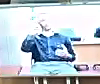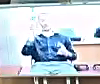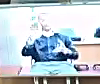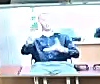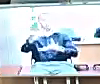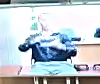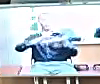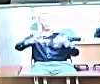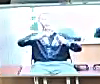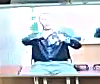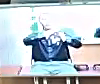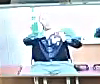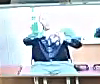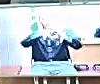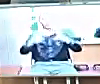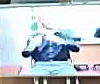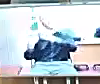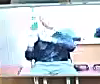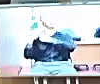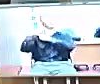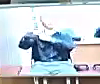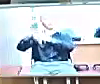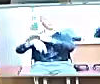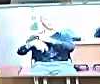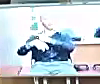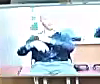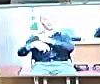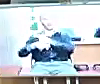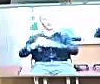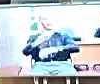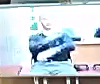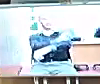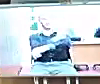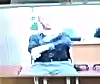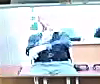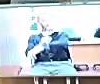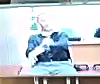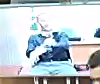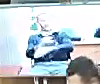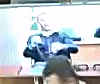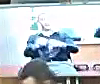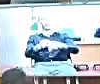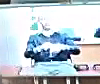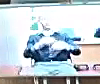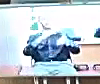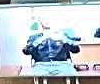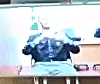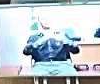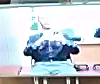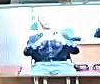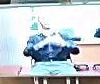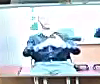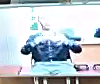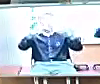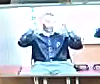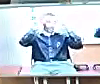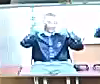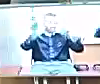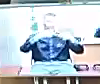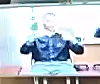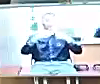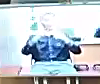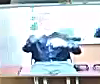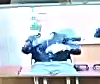e essa é uma responsabilidade é da secretaria de fazenda a seplag não está envolvida nisso a nível estadual